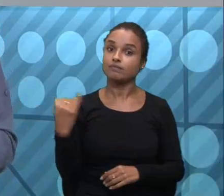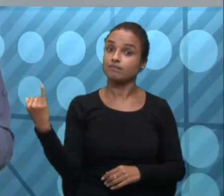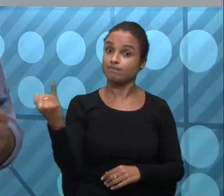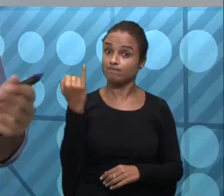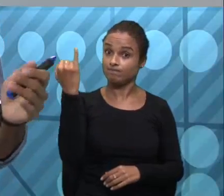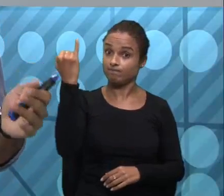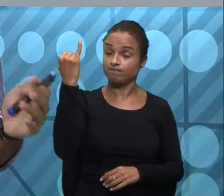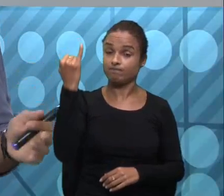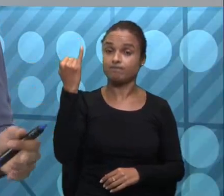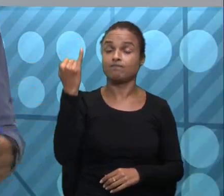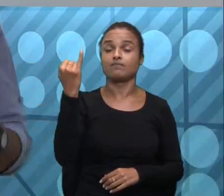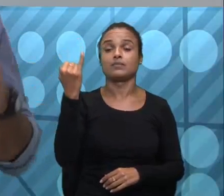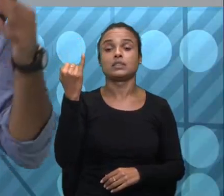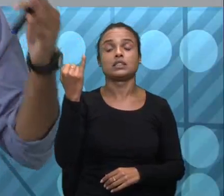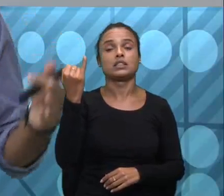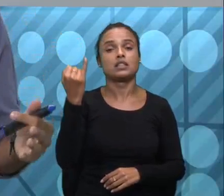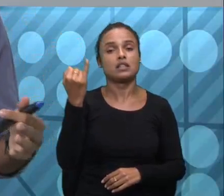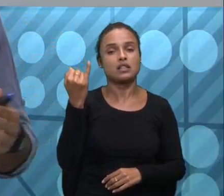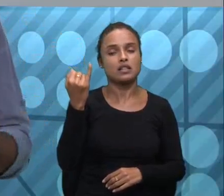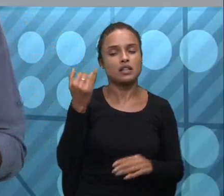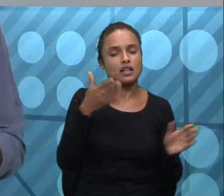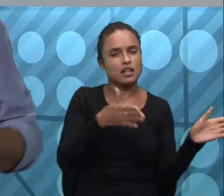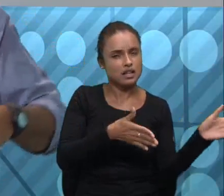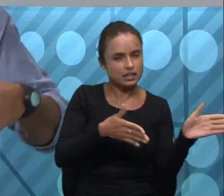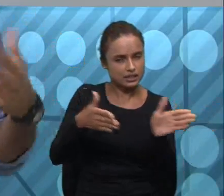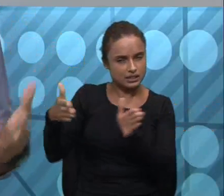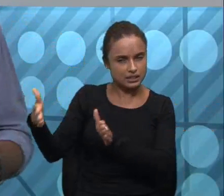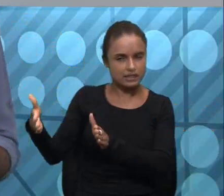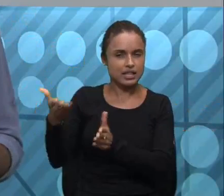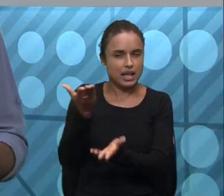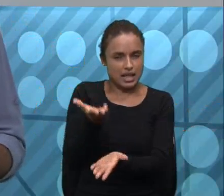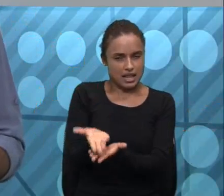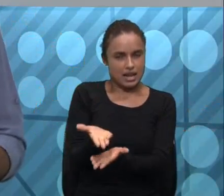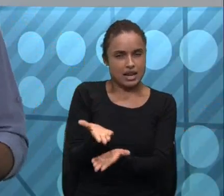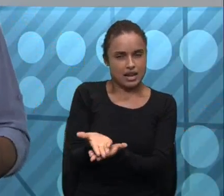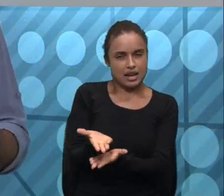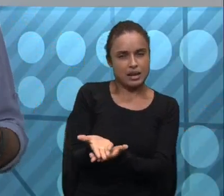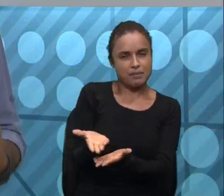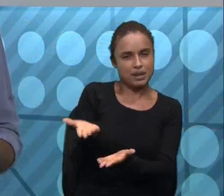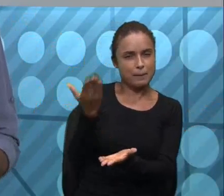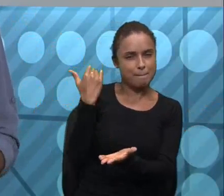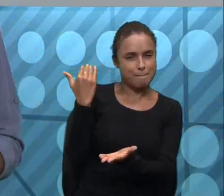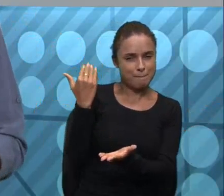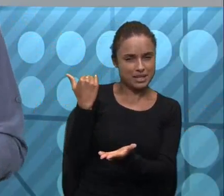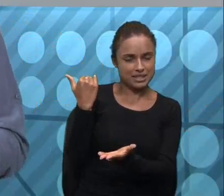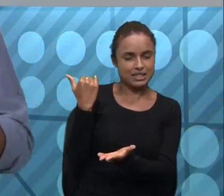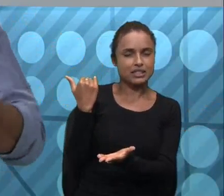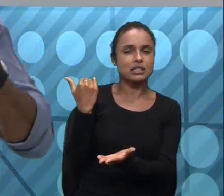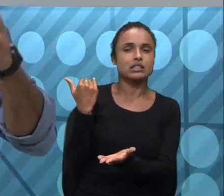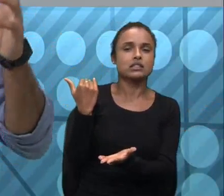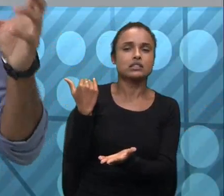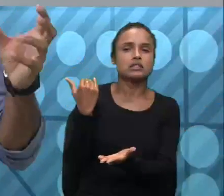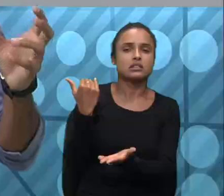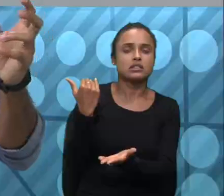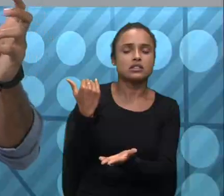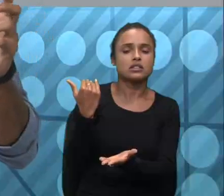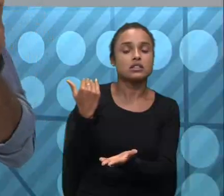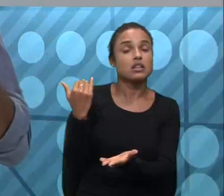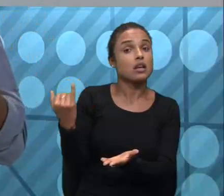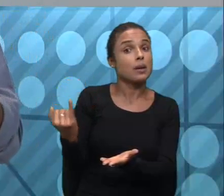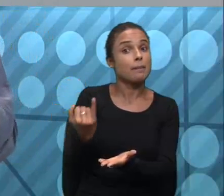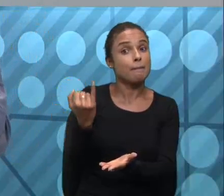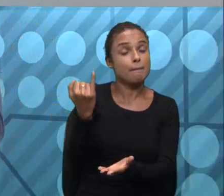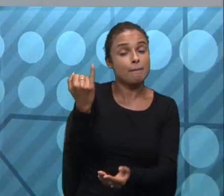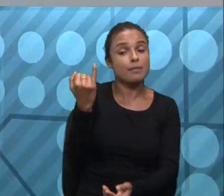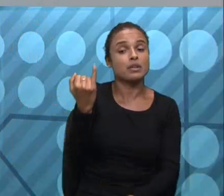ao encontro do que eu falei lá na semana passada, lá na primeira teleaula, sobre como é importante